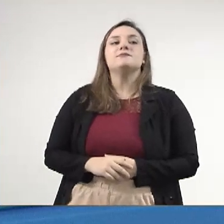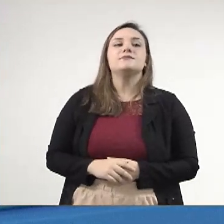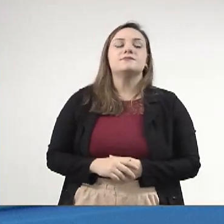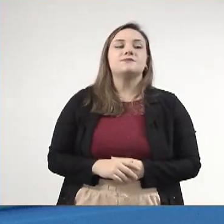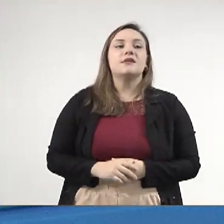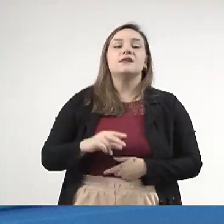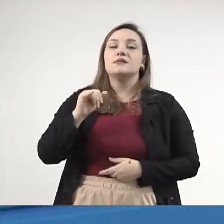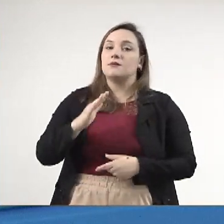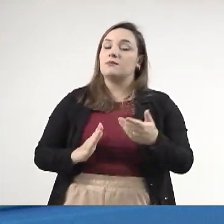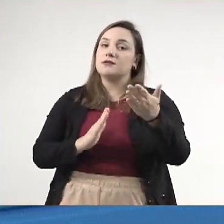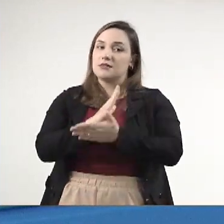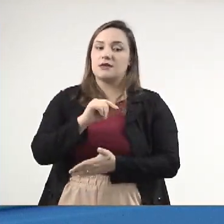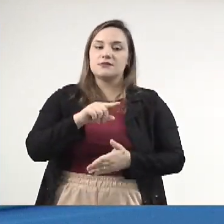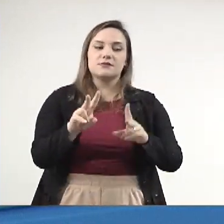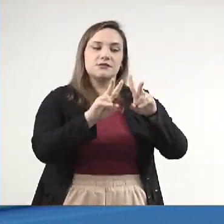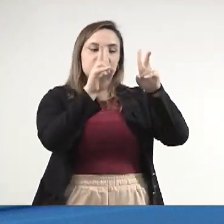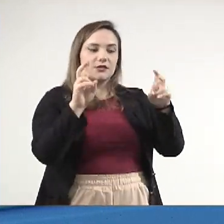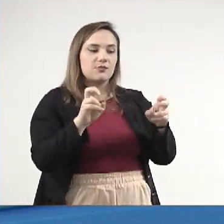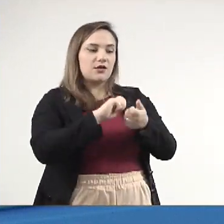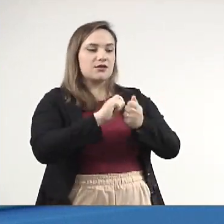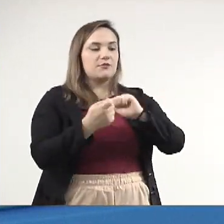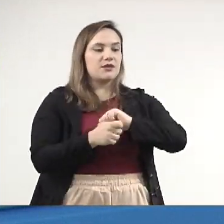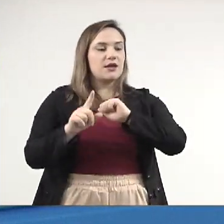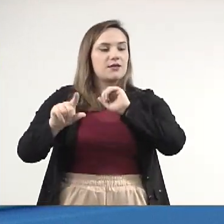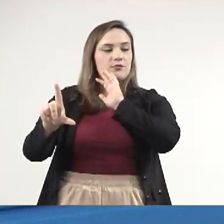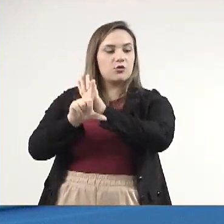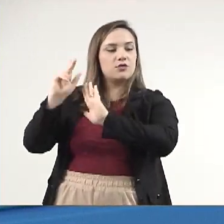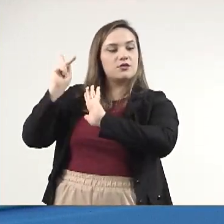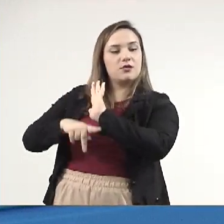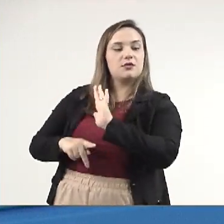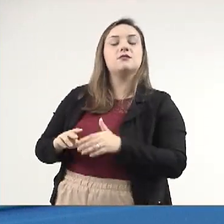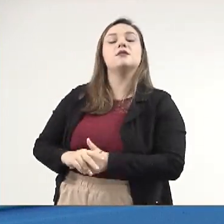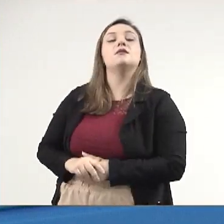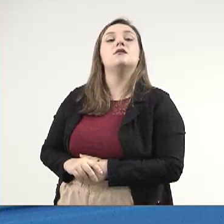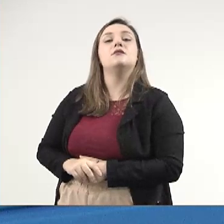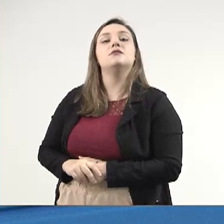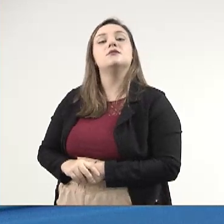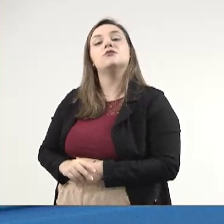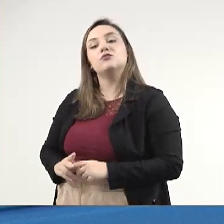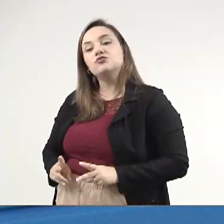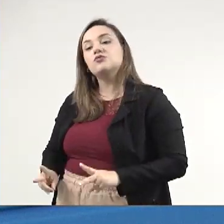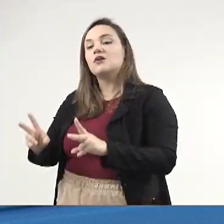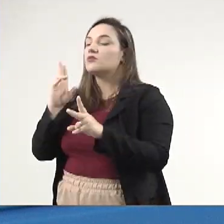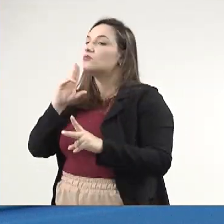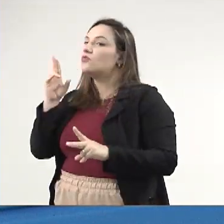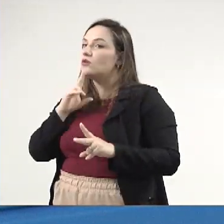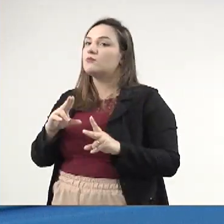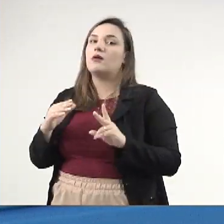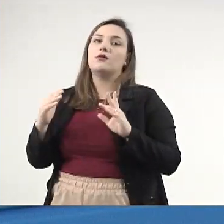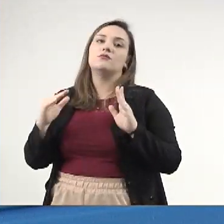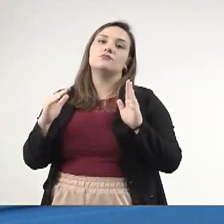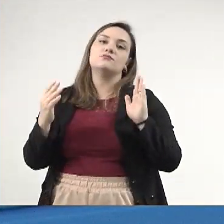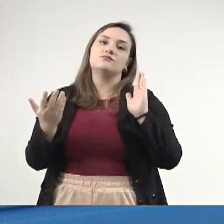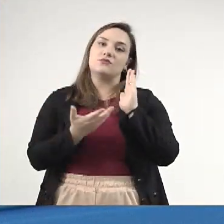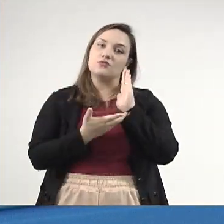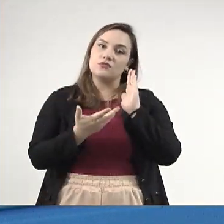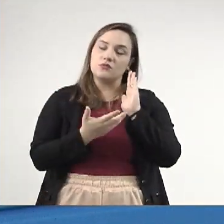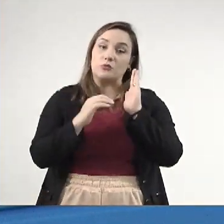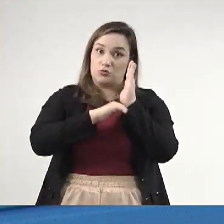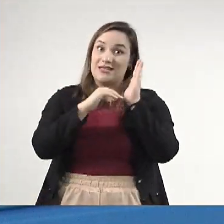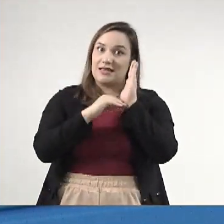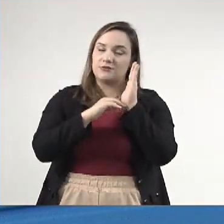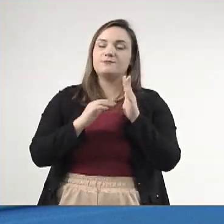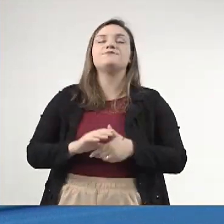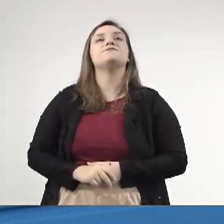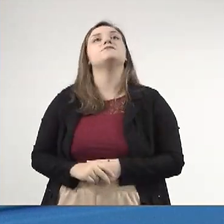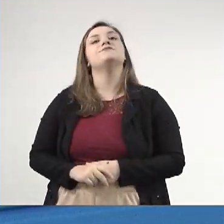seja aprovada, a matéria será transformada em projeto de lei e seguirá tramitação no Senado. Essa é mais uma frente de batalha pela